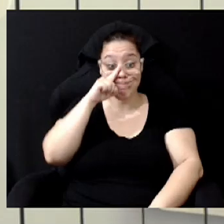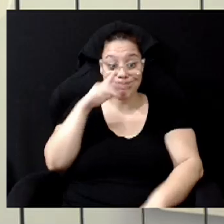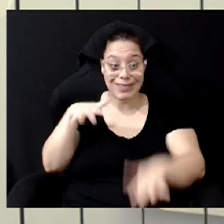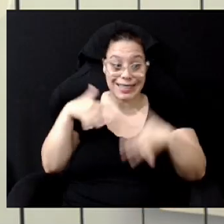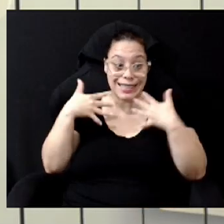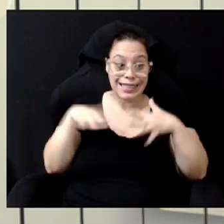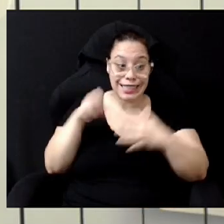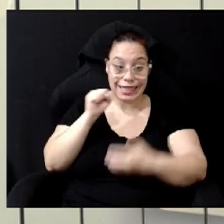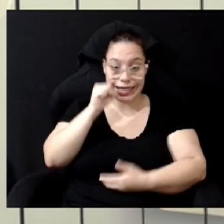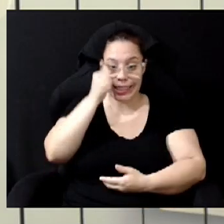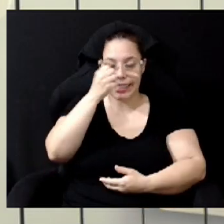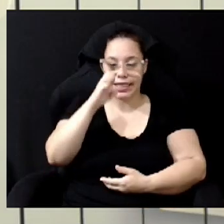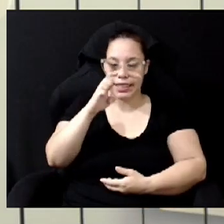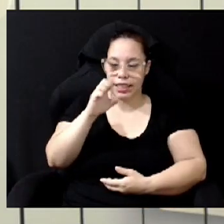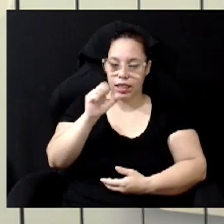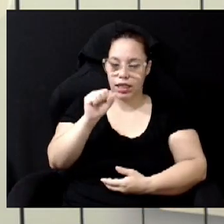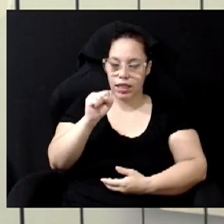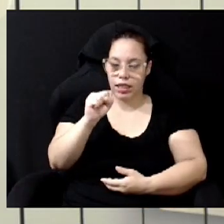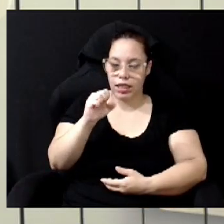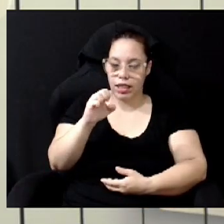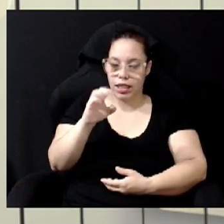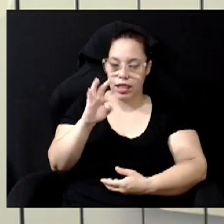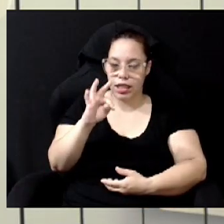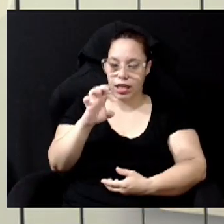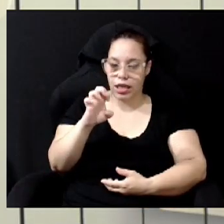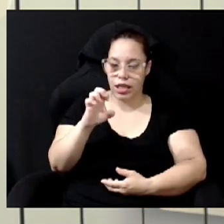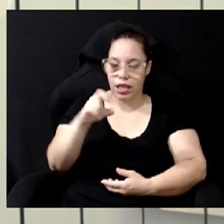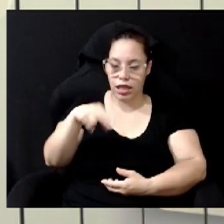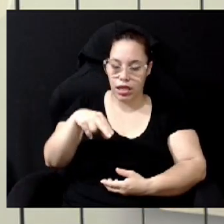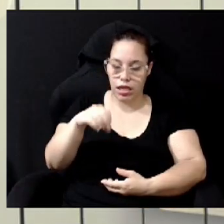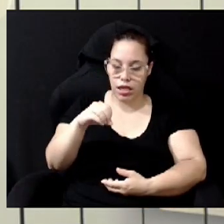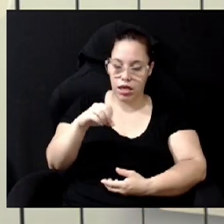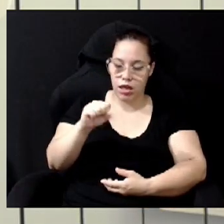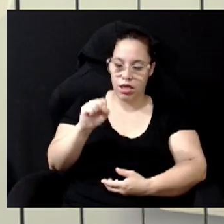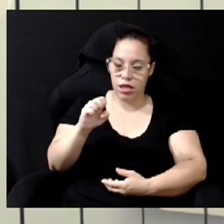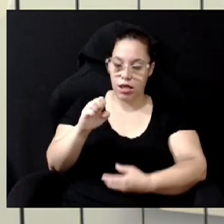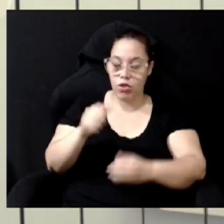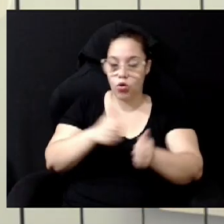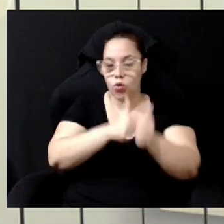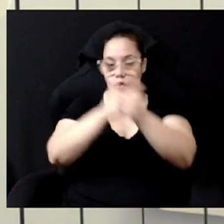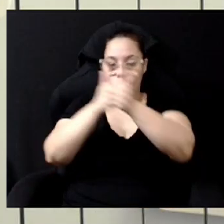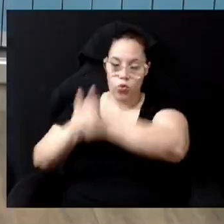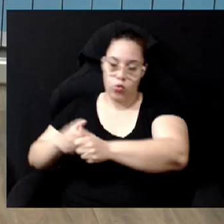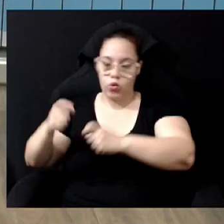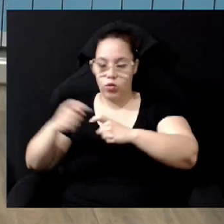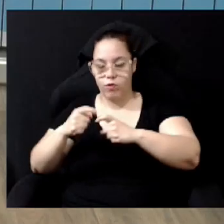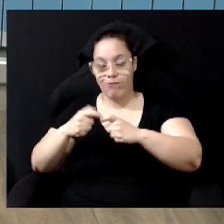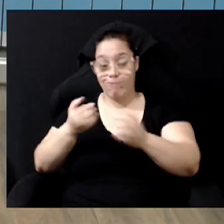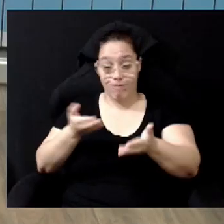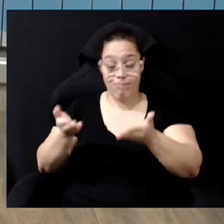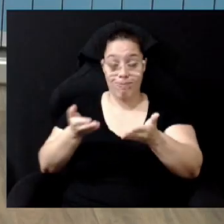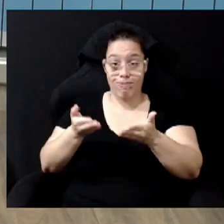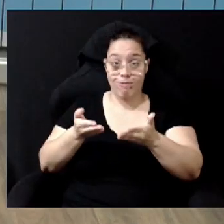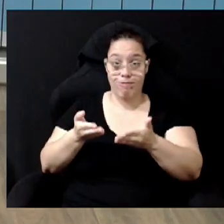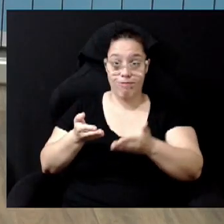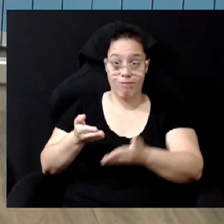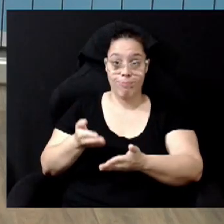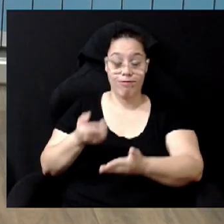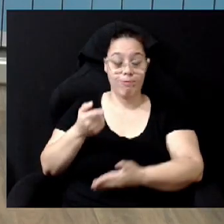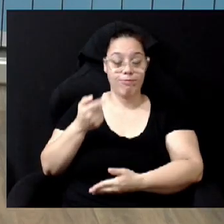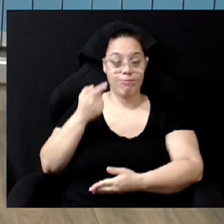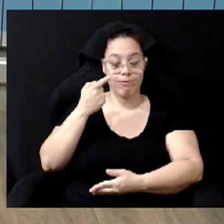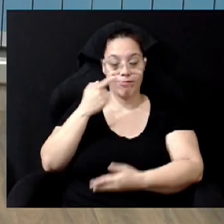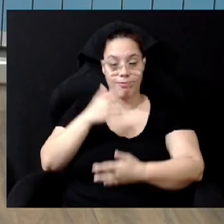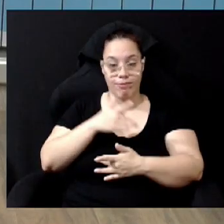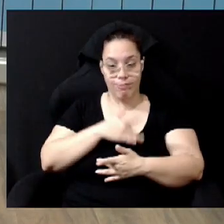estenose, reforçando a importância do acompanhamento médico nestes casos. É o Saúde